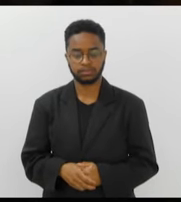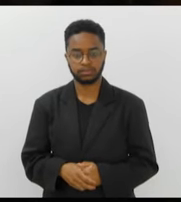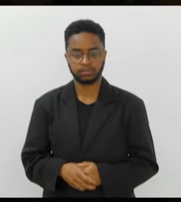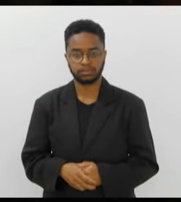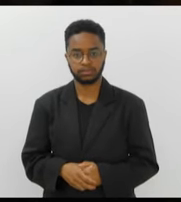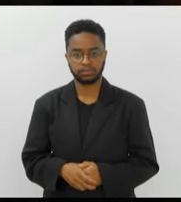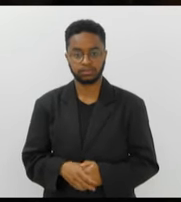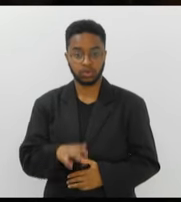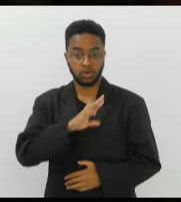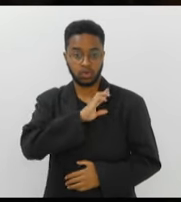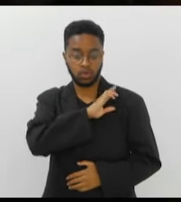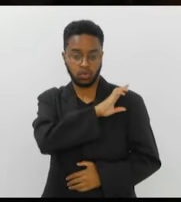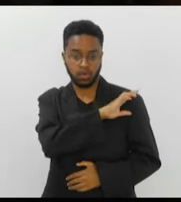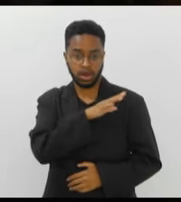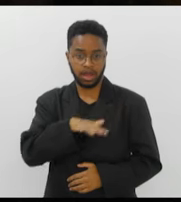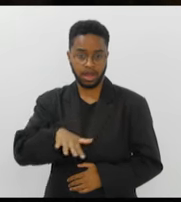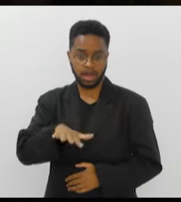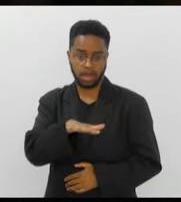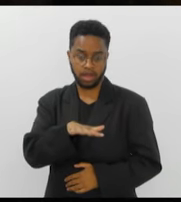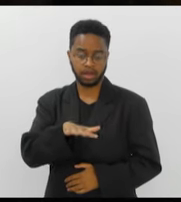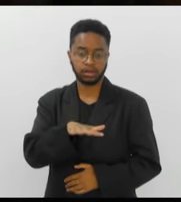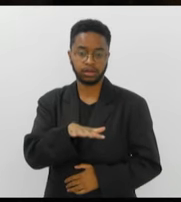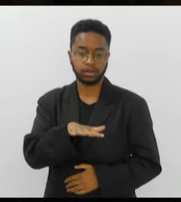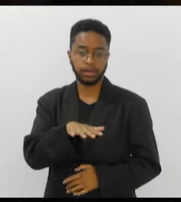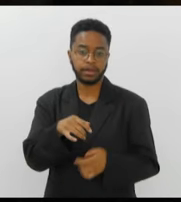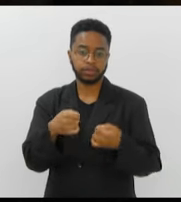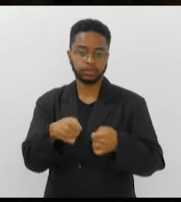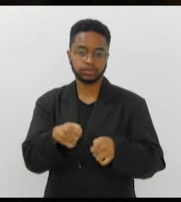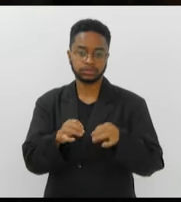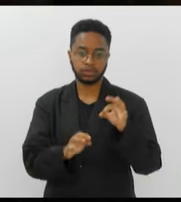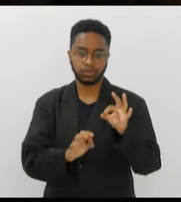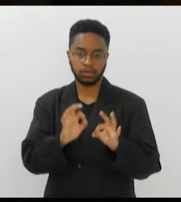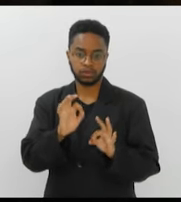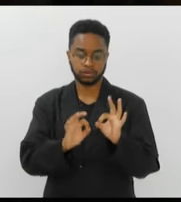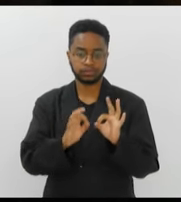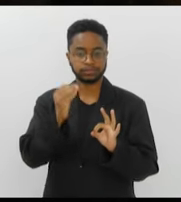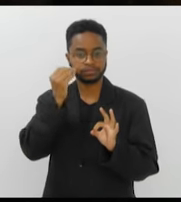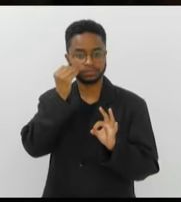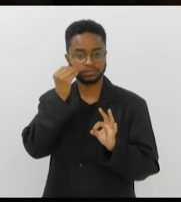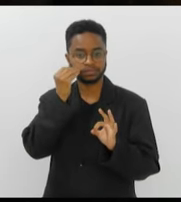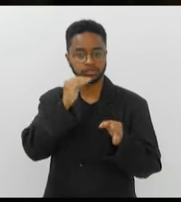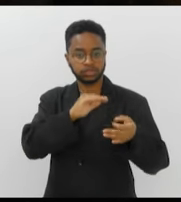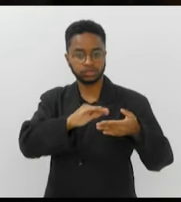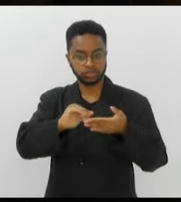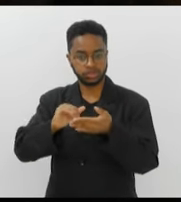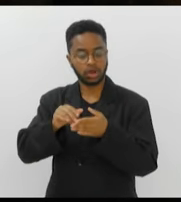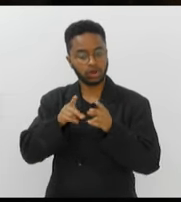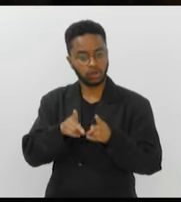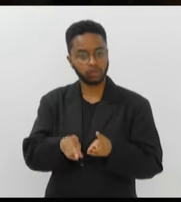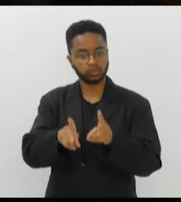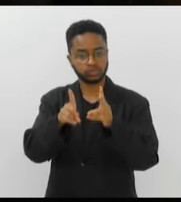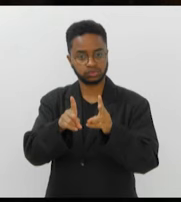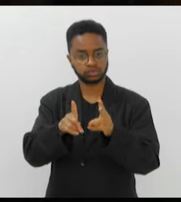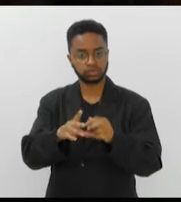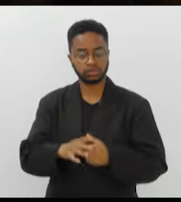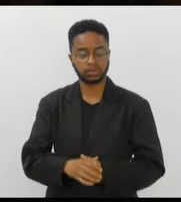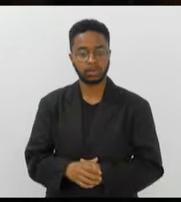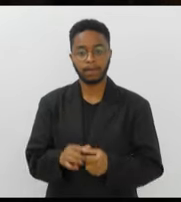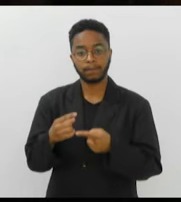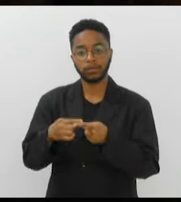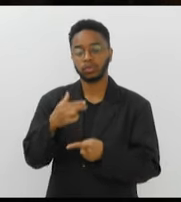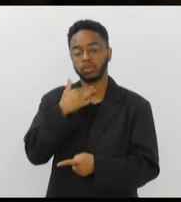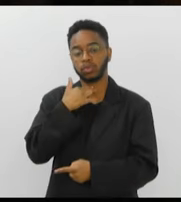da área tem que se organizar para manter retirada a barricada. O que não